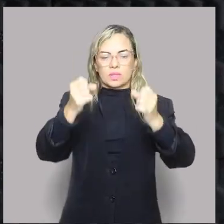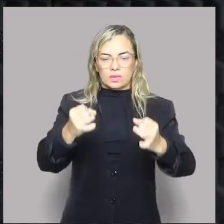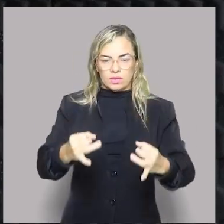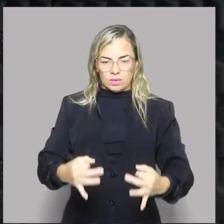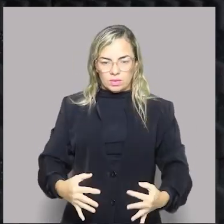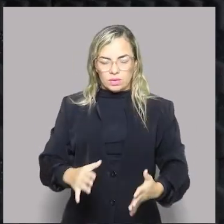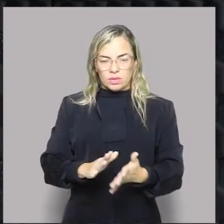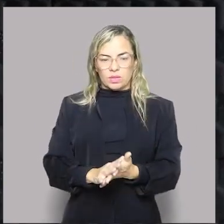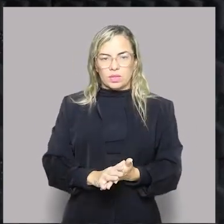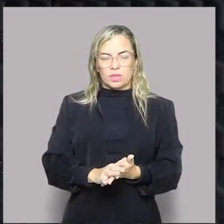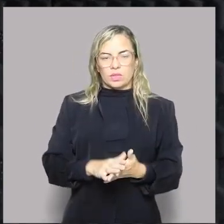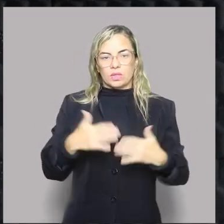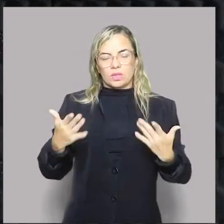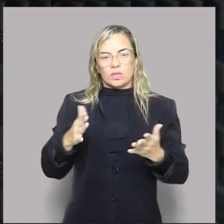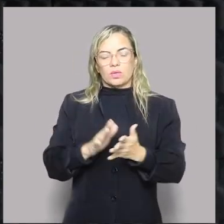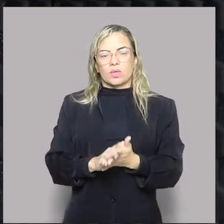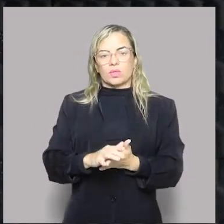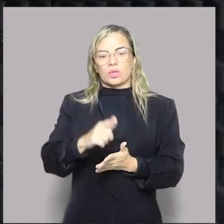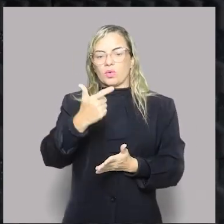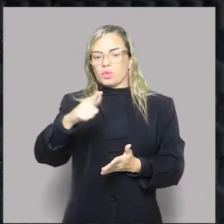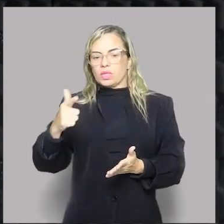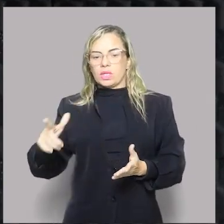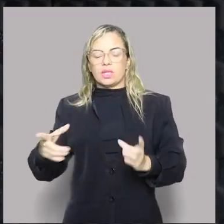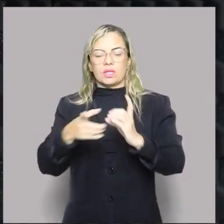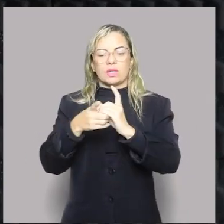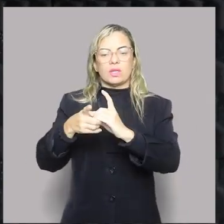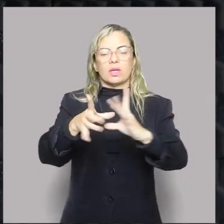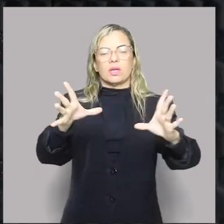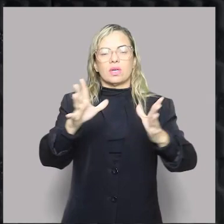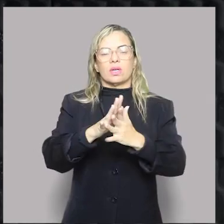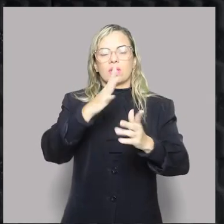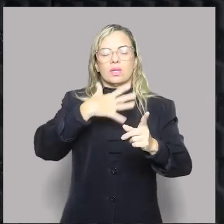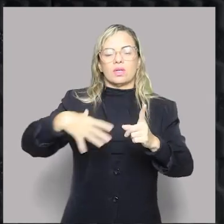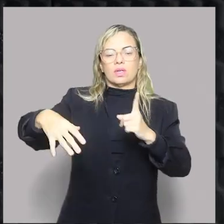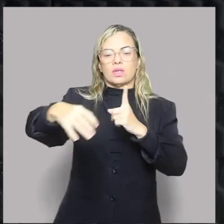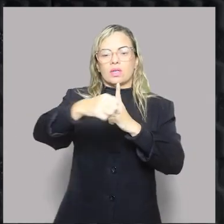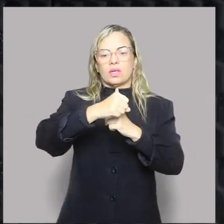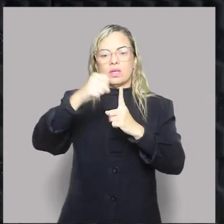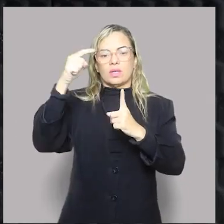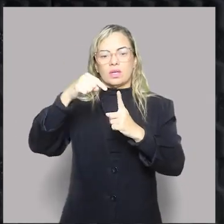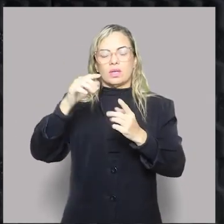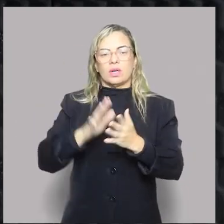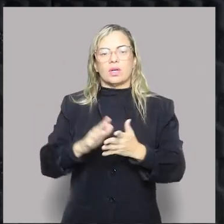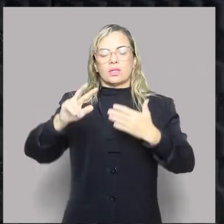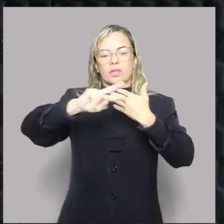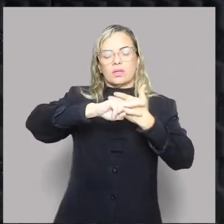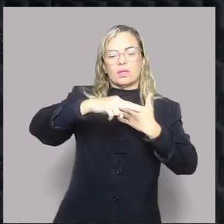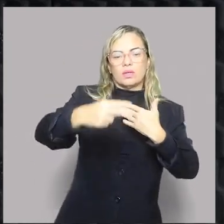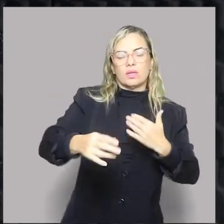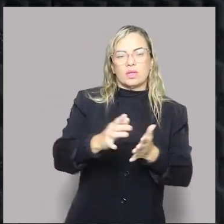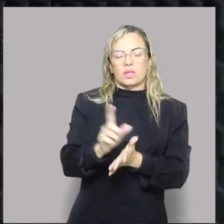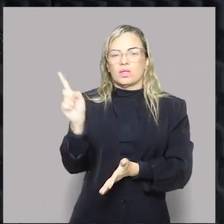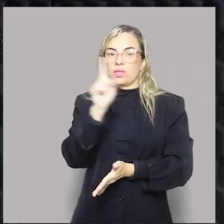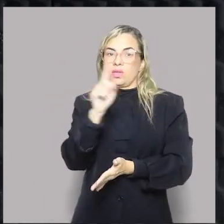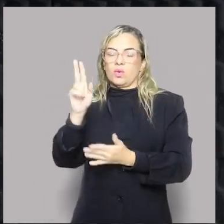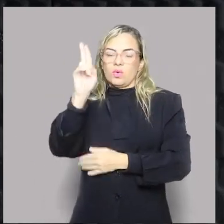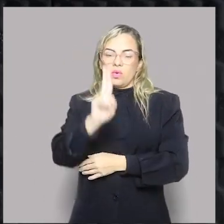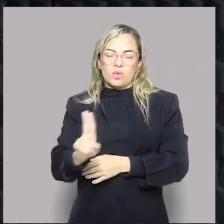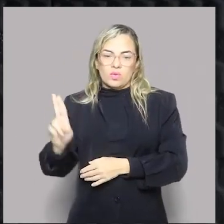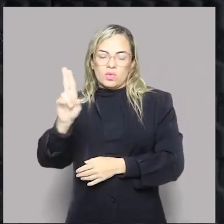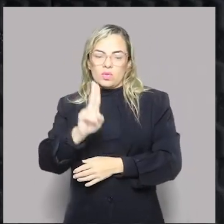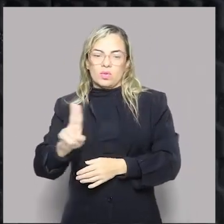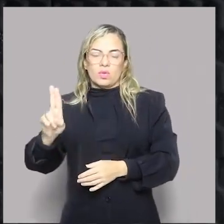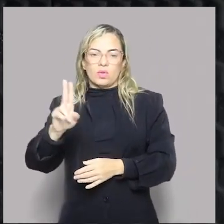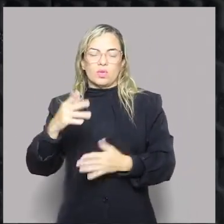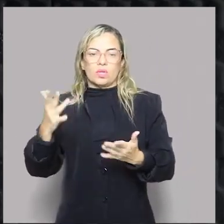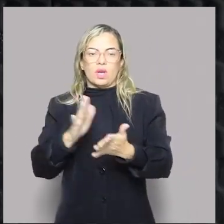autoridade, ou seja, um teórico de autoridade que já tenha estudado sobre esse assunto e que se assemelhe ali para fortificar o meu argumento.